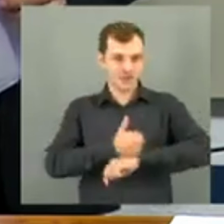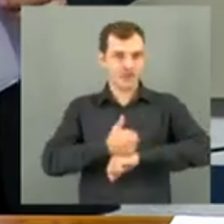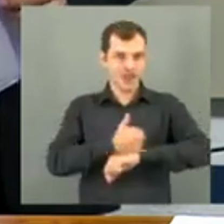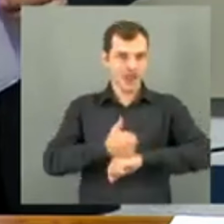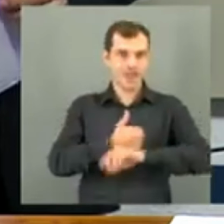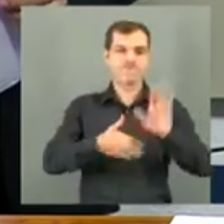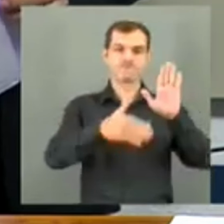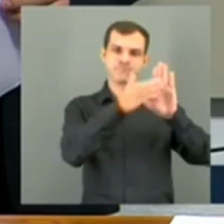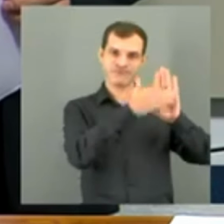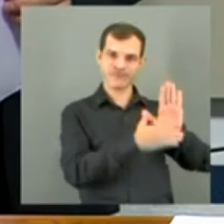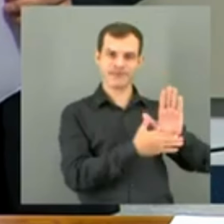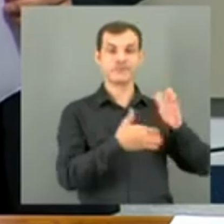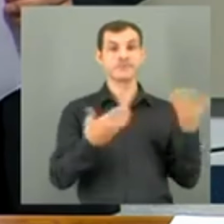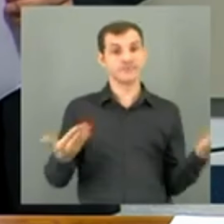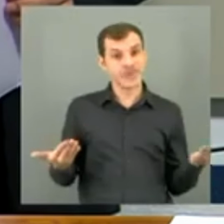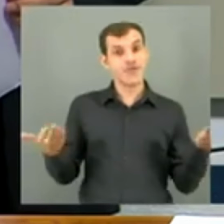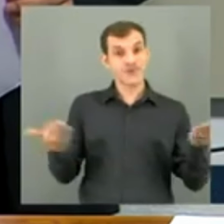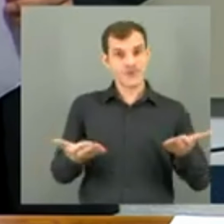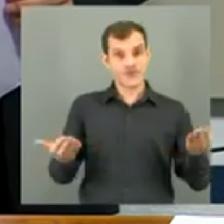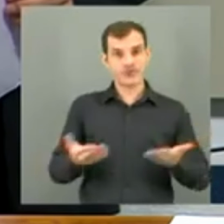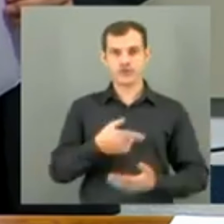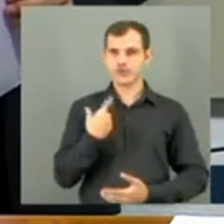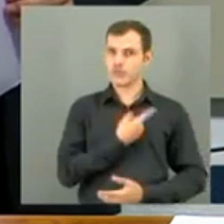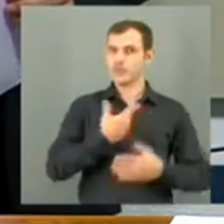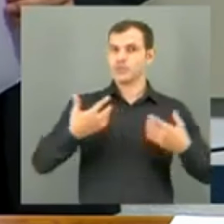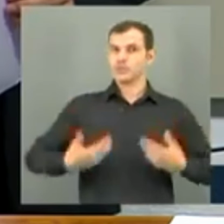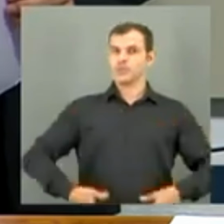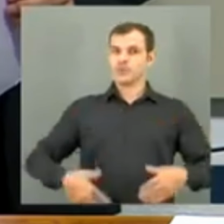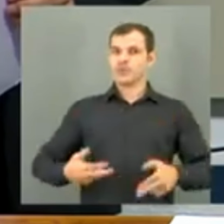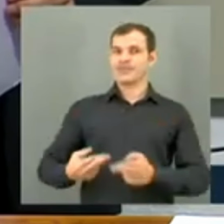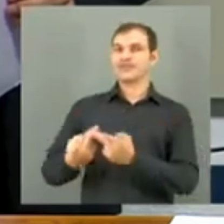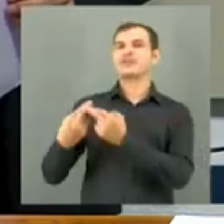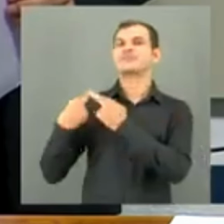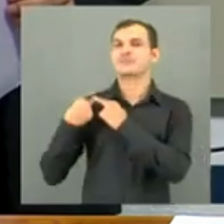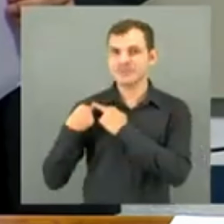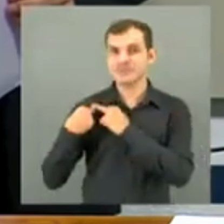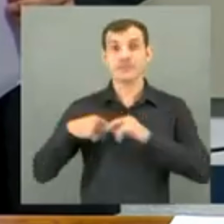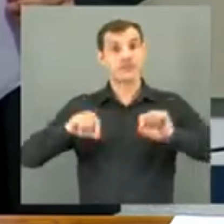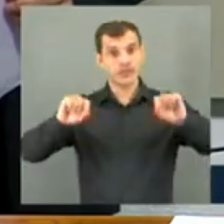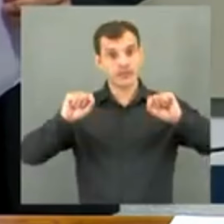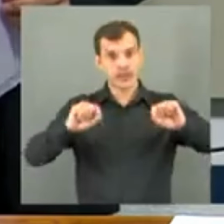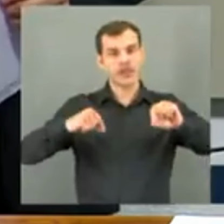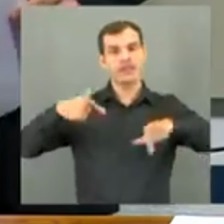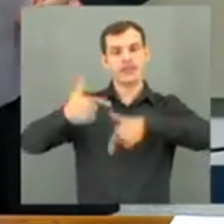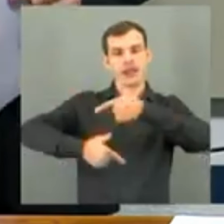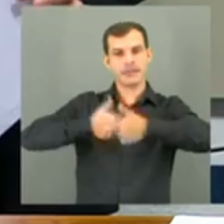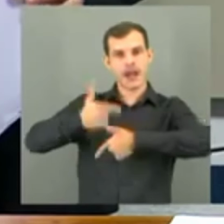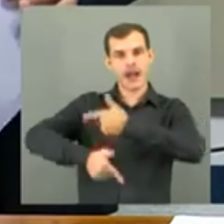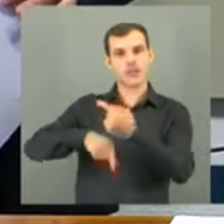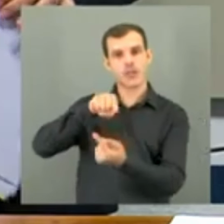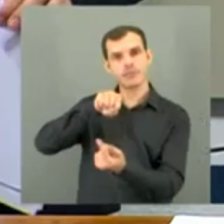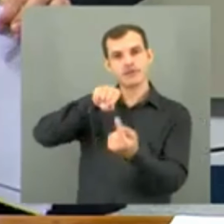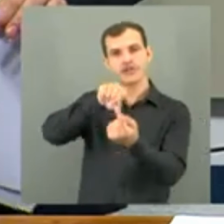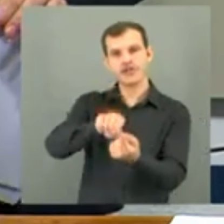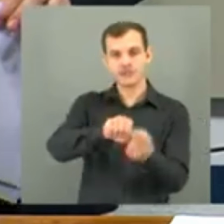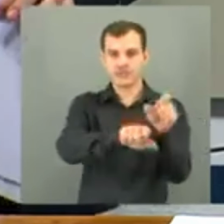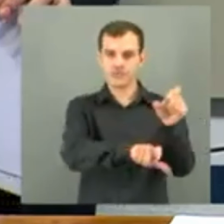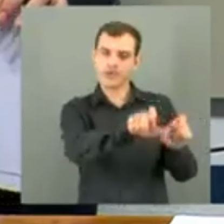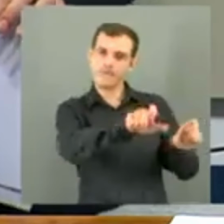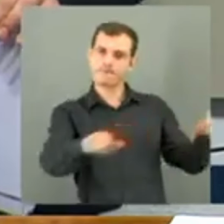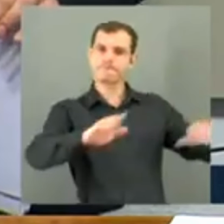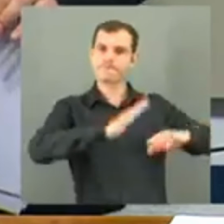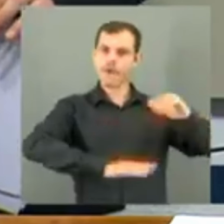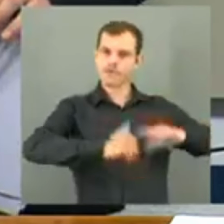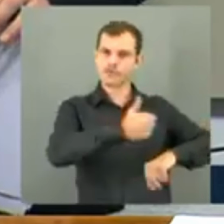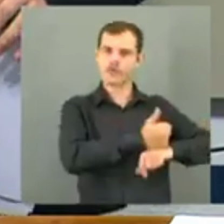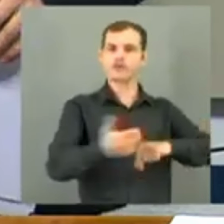E todos nós temos aqui uma grande responsabilidade, que é trabalhar para oferecer profissionais altamente qualificados